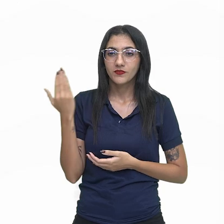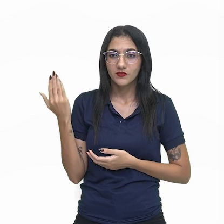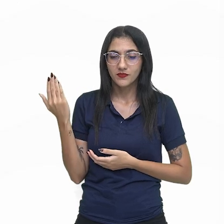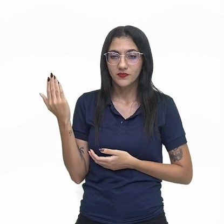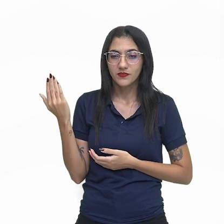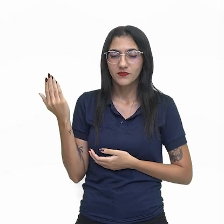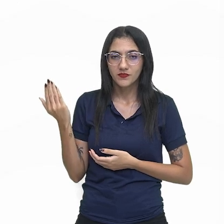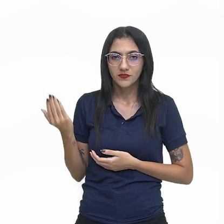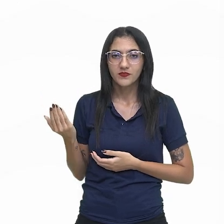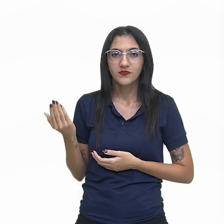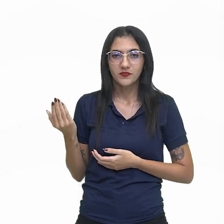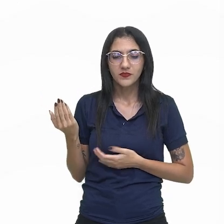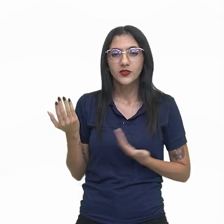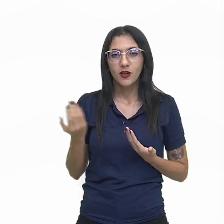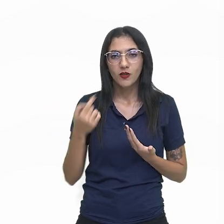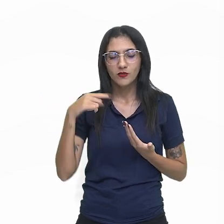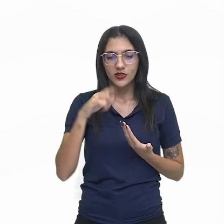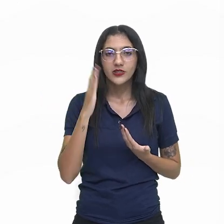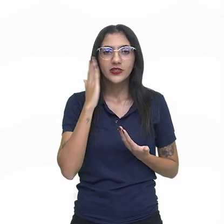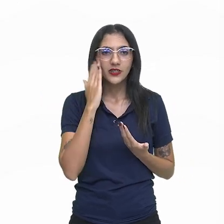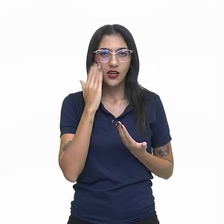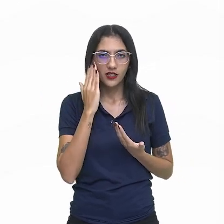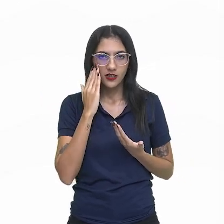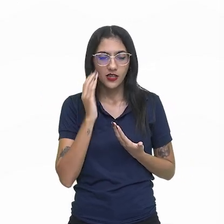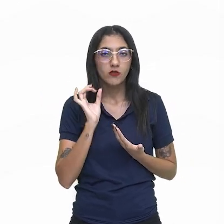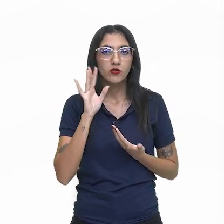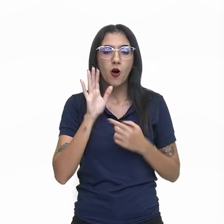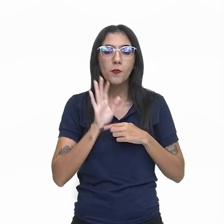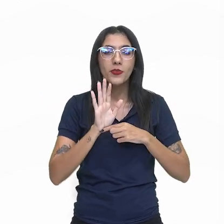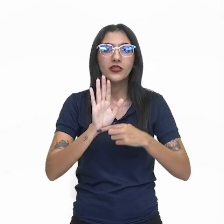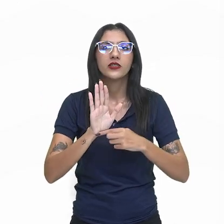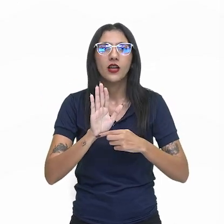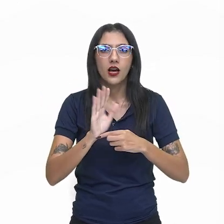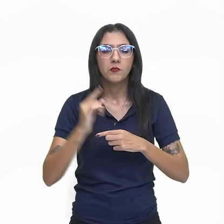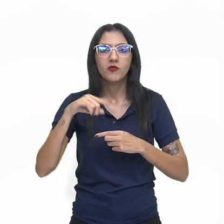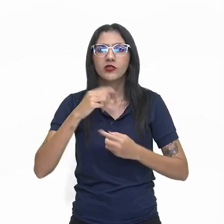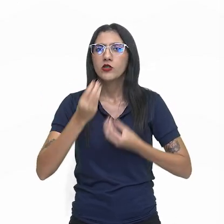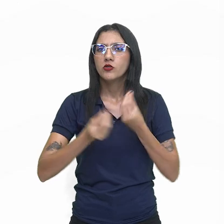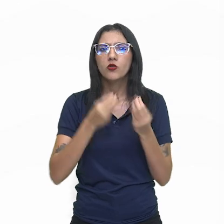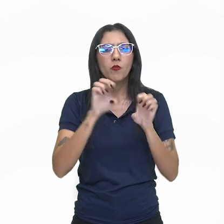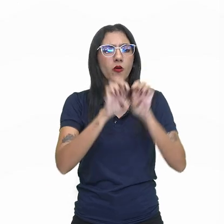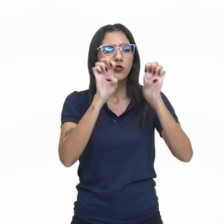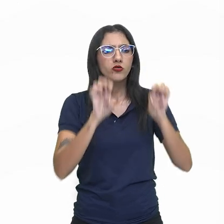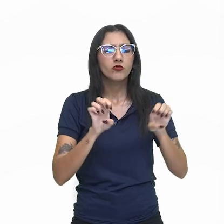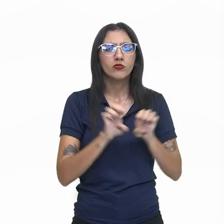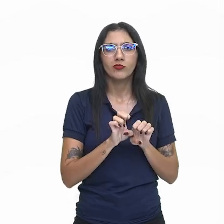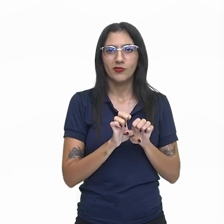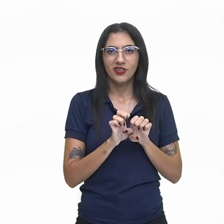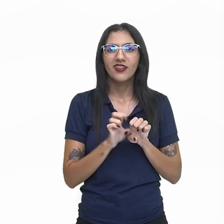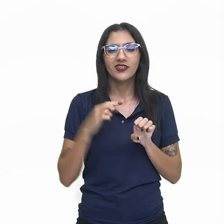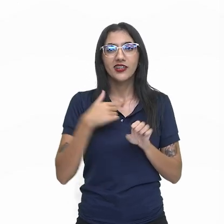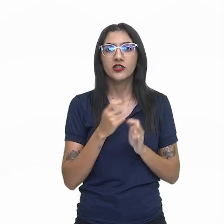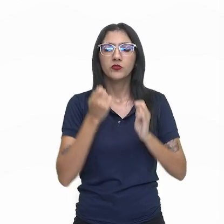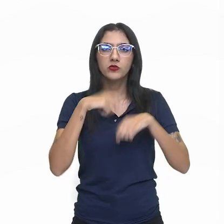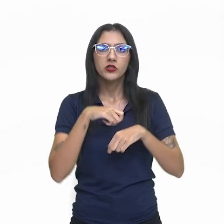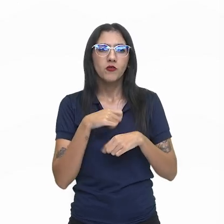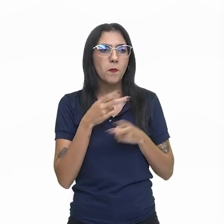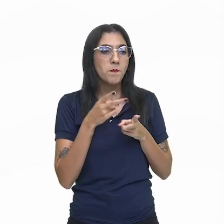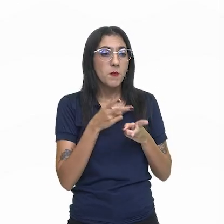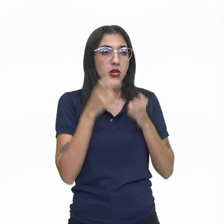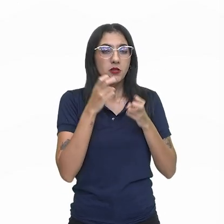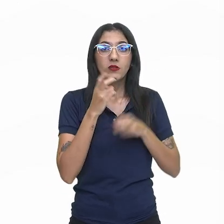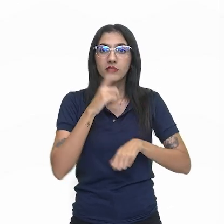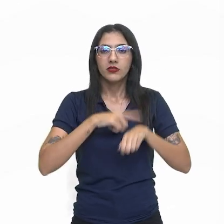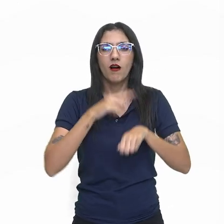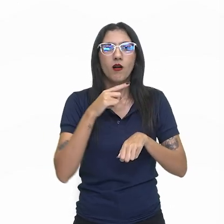intenção, né, a receita em si, eu só quero mostrar para vocês a estrutura e que a gente pode inferir